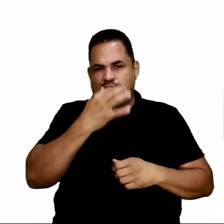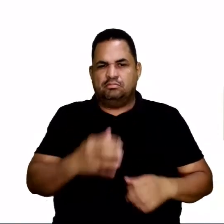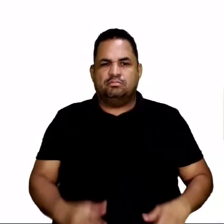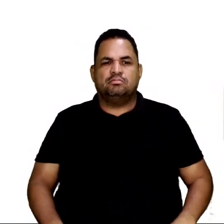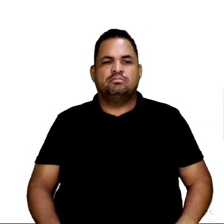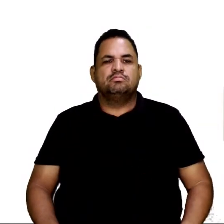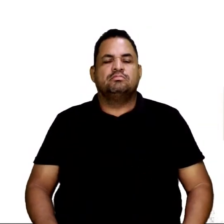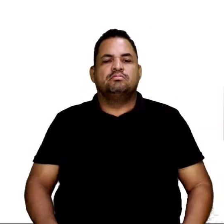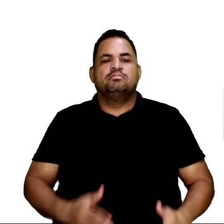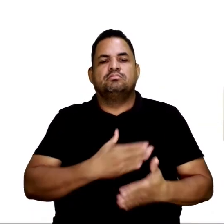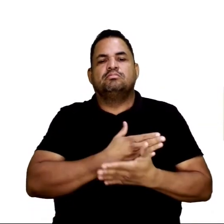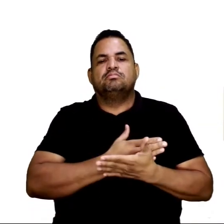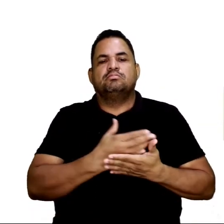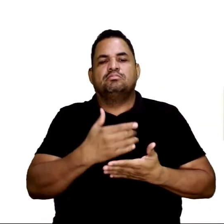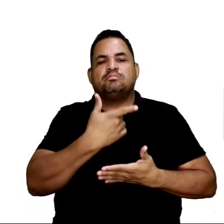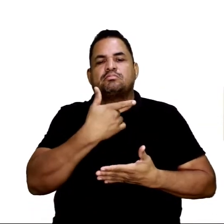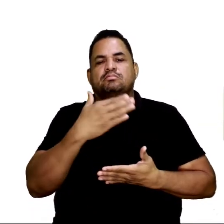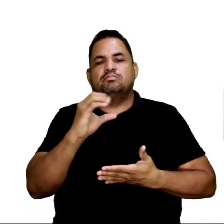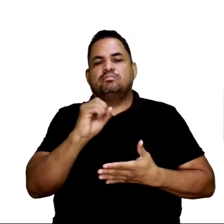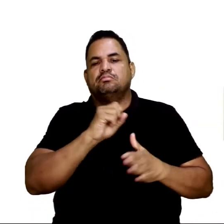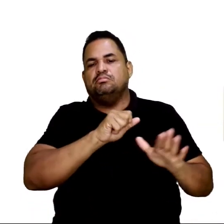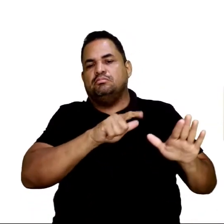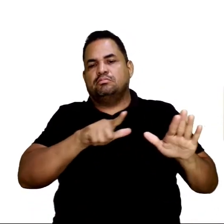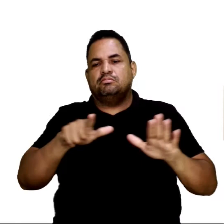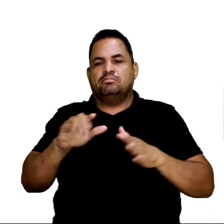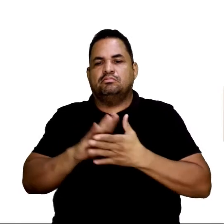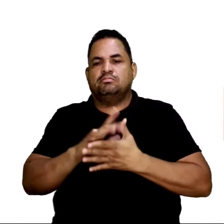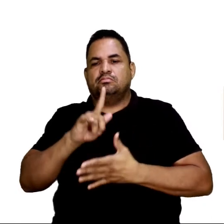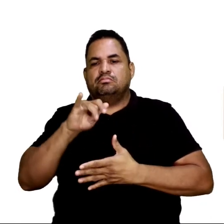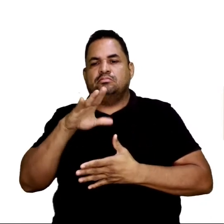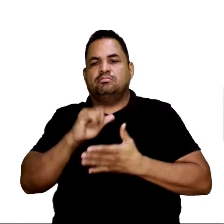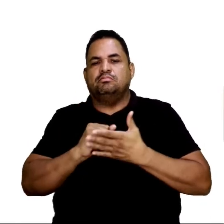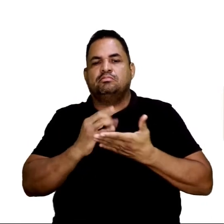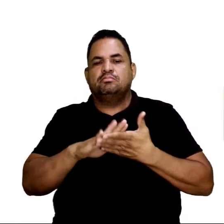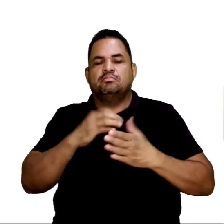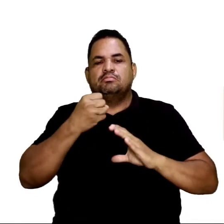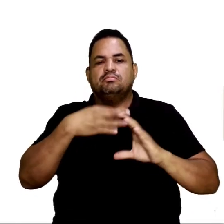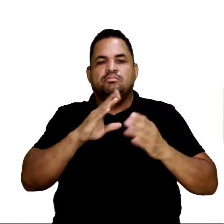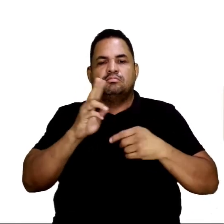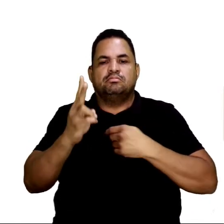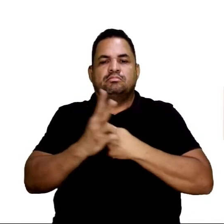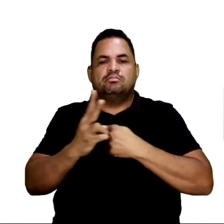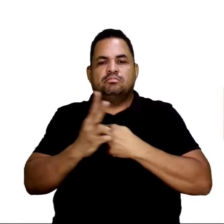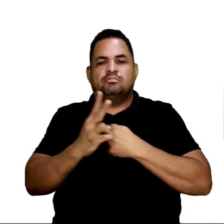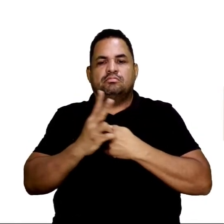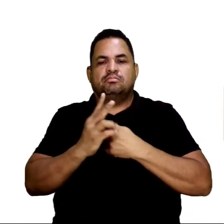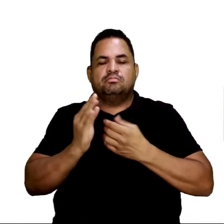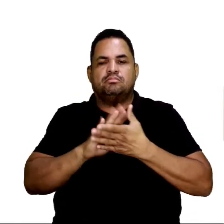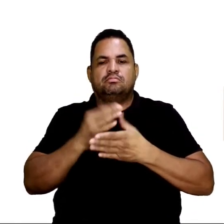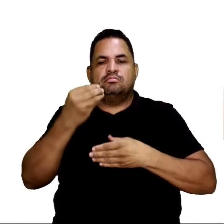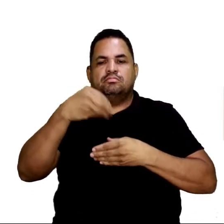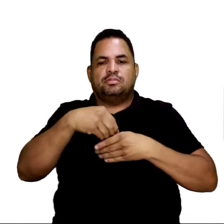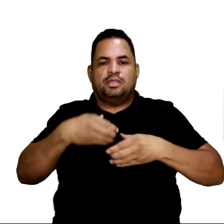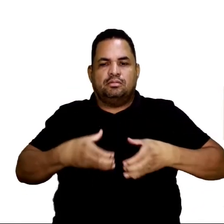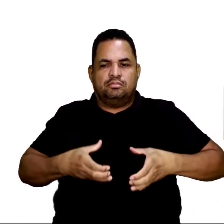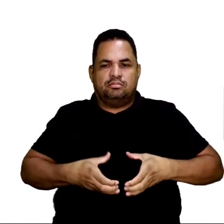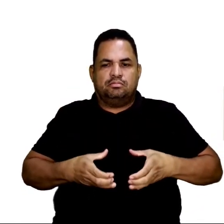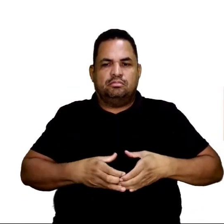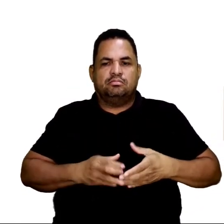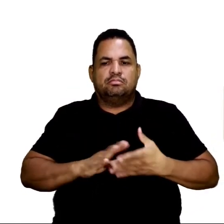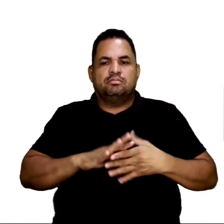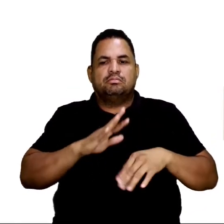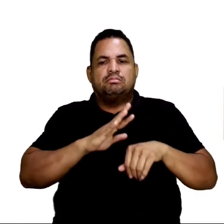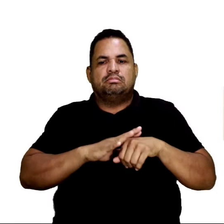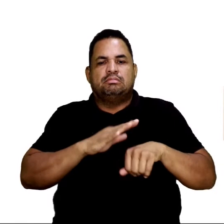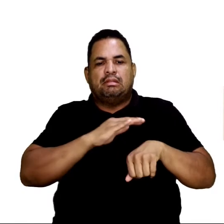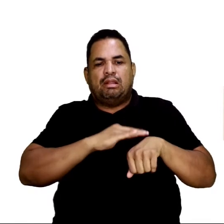O início da 20ª semana aparece o lanugo, cuja função é proteger o bebê no ventre materno de quê? De